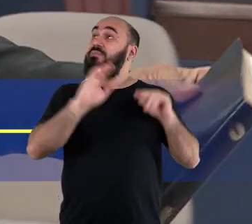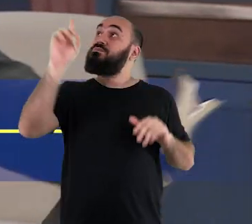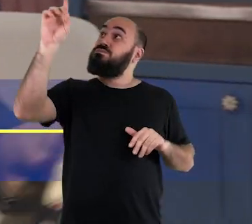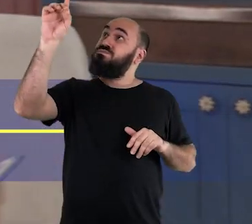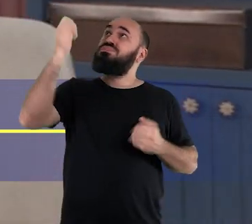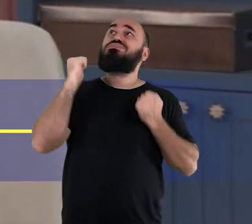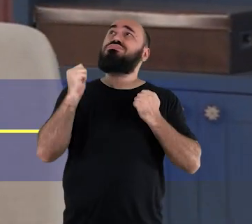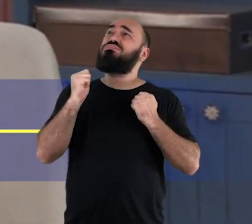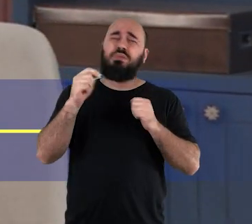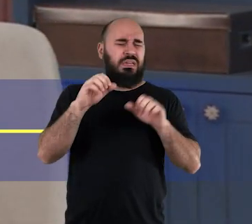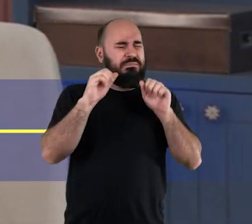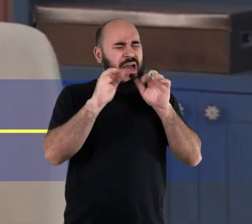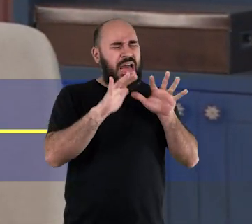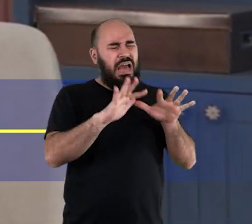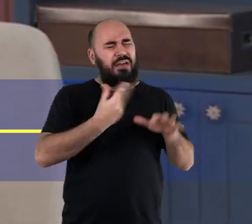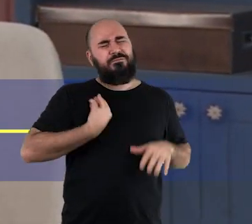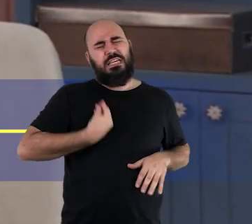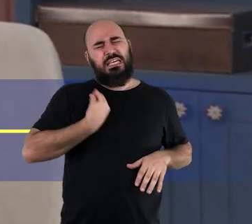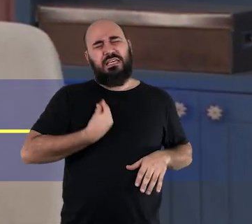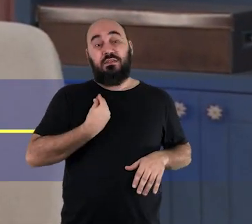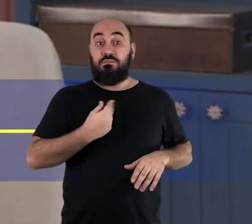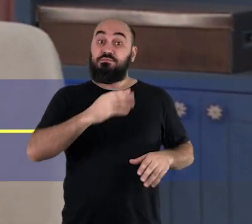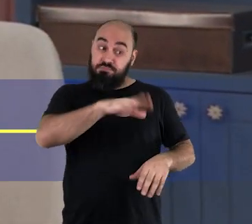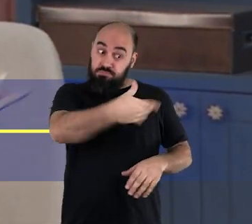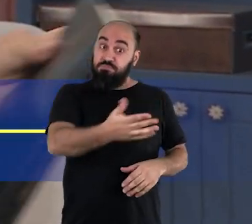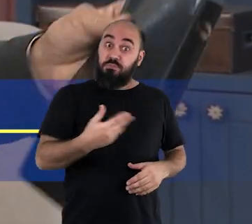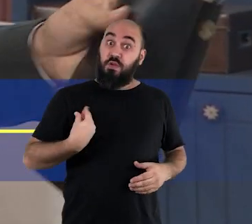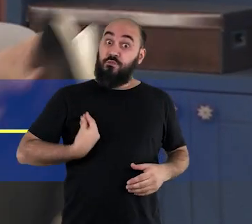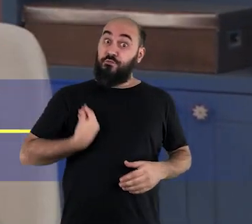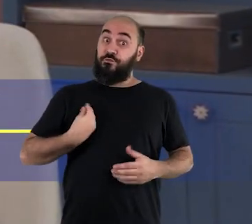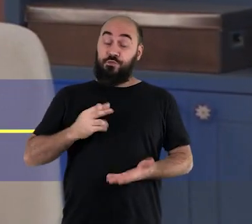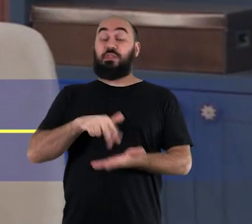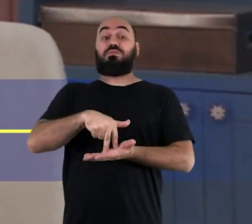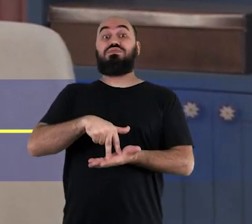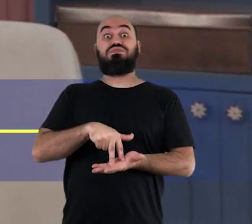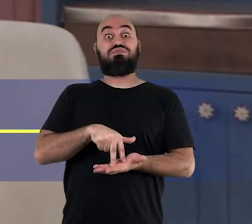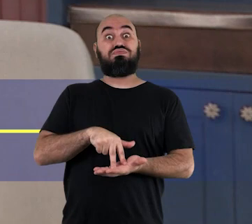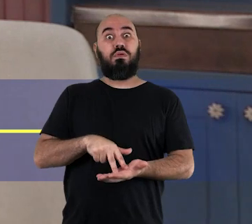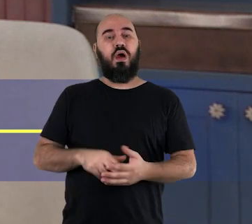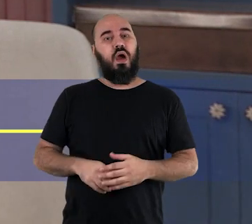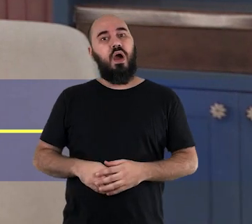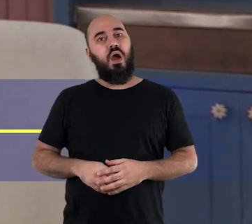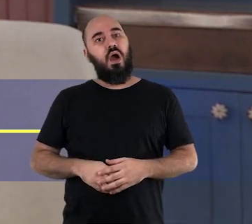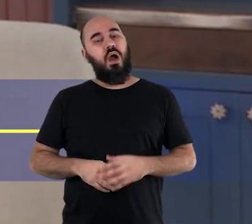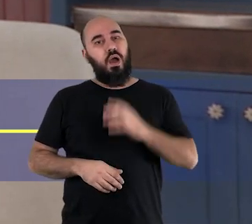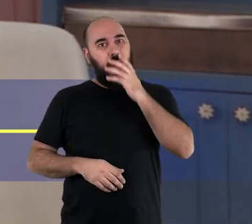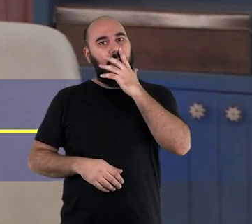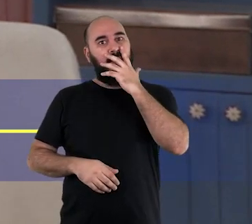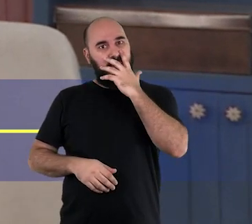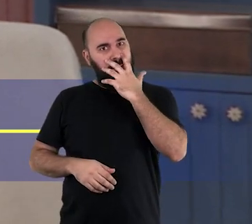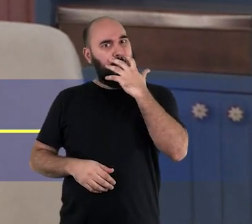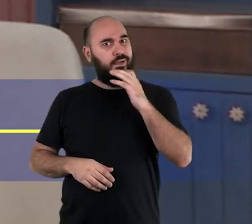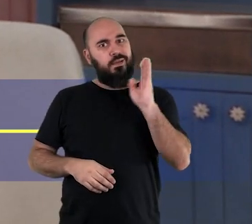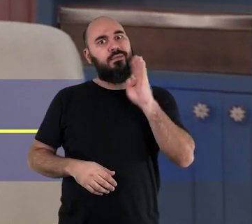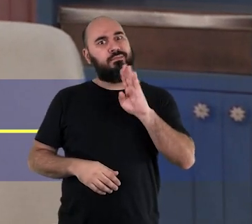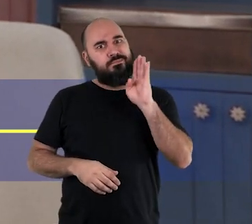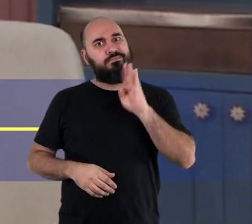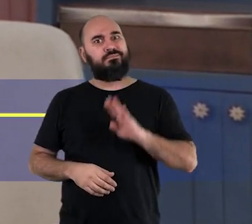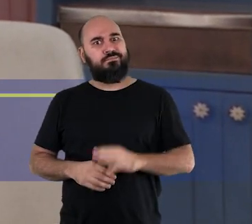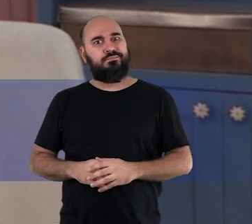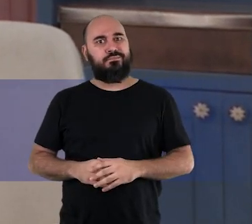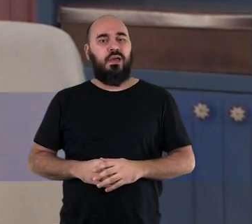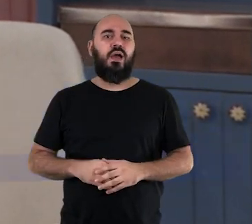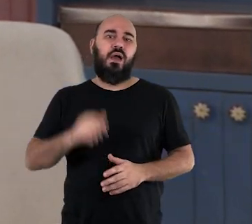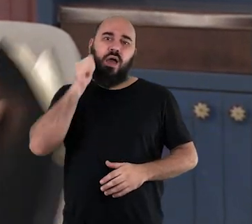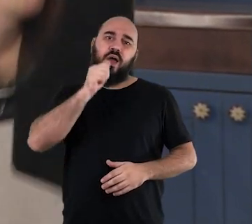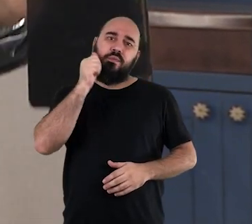ele o entregou à mãe de Elias. Aliás, a mãe de Elias, não, a mãe do garoto. E a mulher disse assim: eu sei que